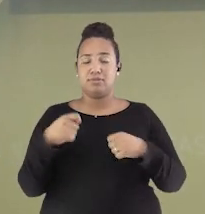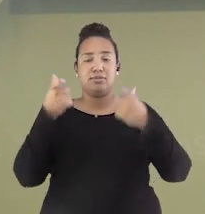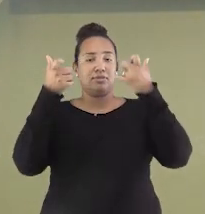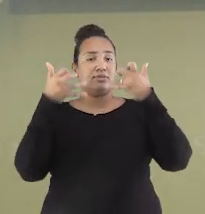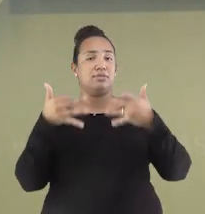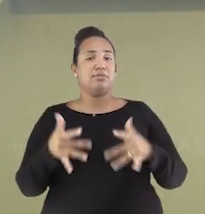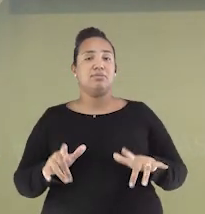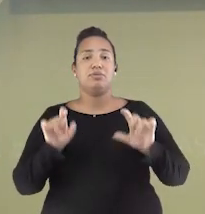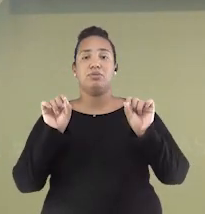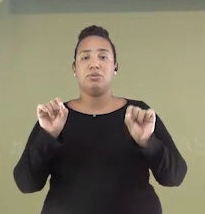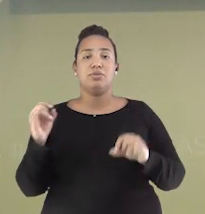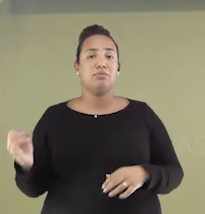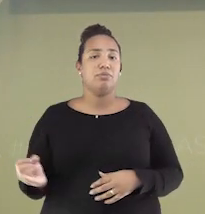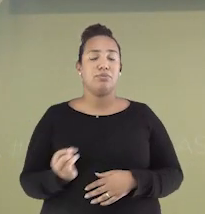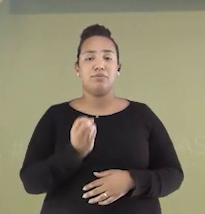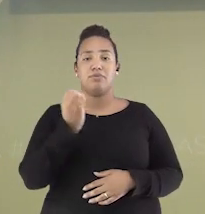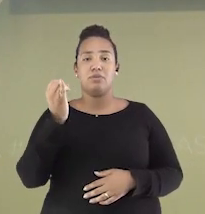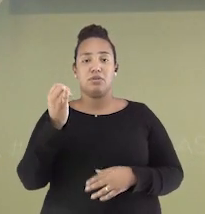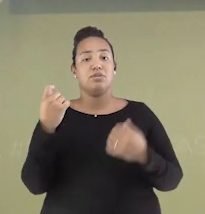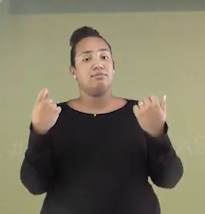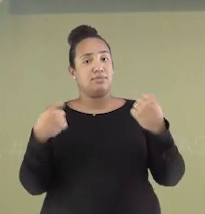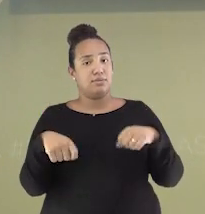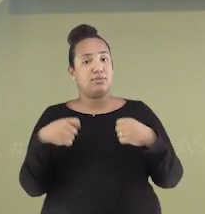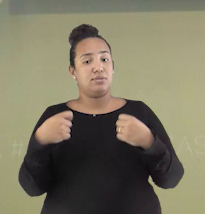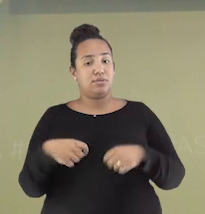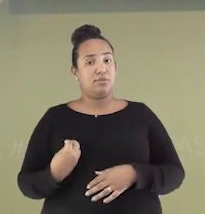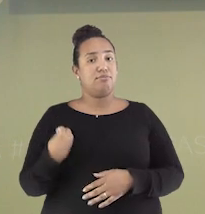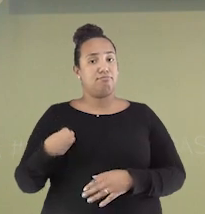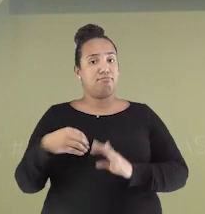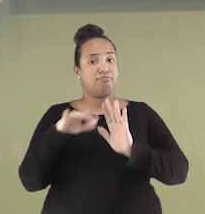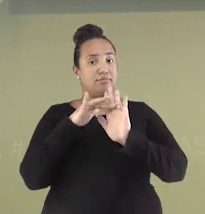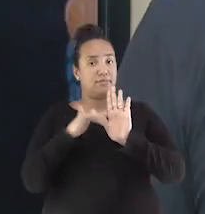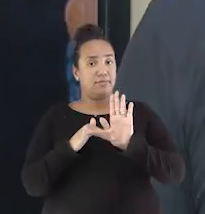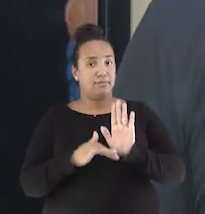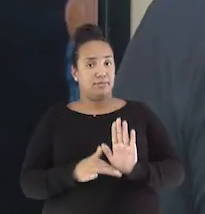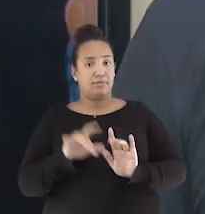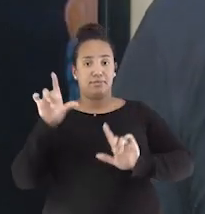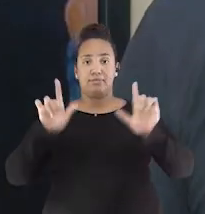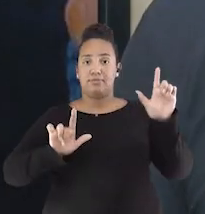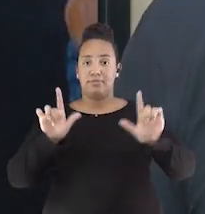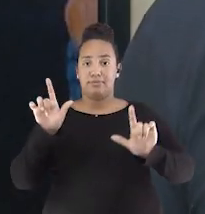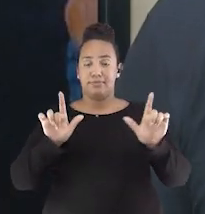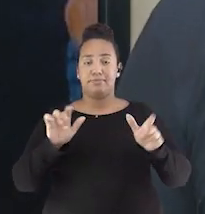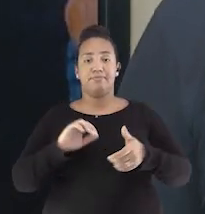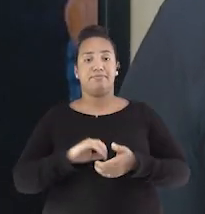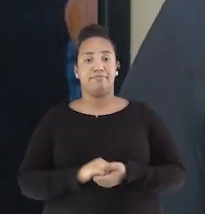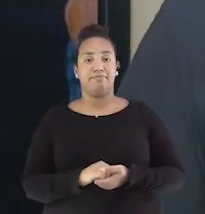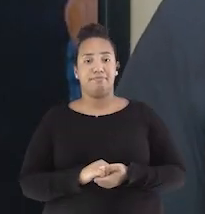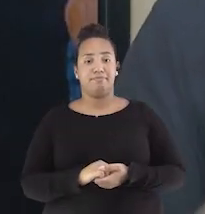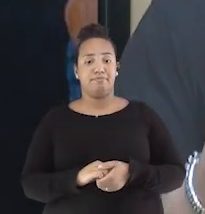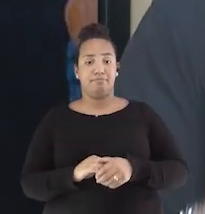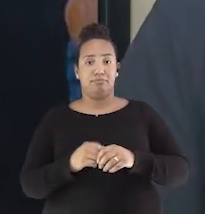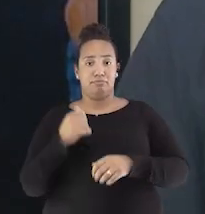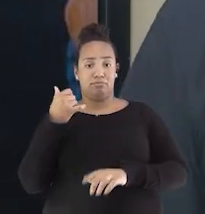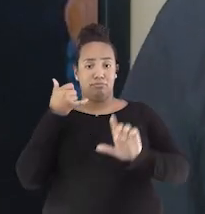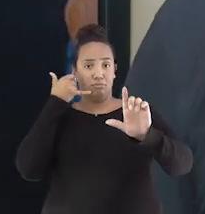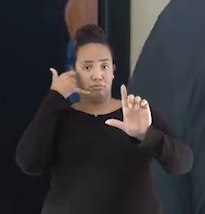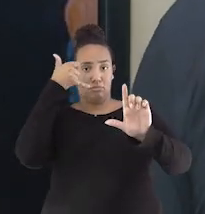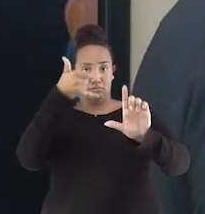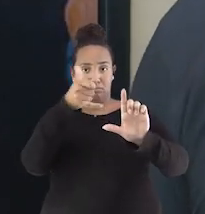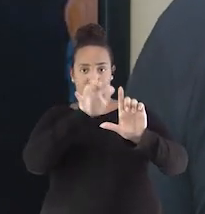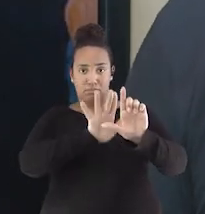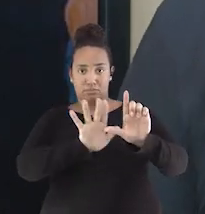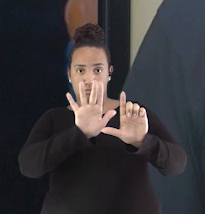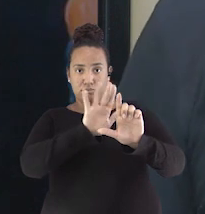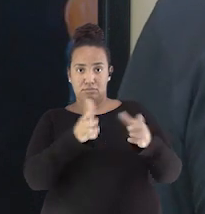é muito importante não esqueçam de assinar a lista de presença do nosso programa é só apontar a câmera do celular para o QR Code que